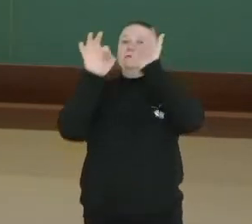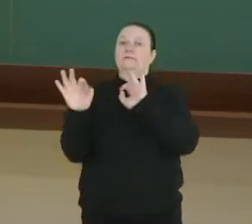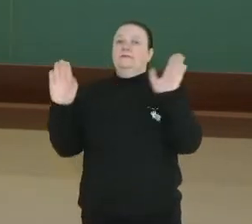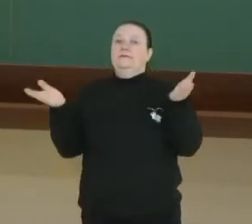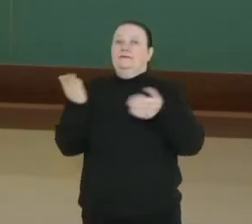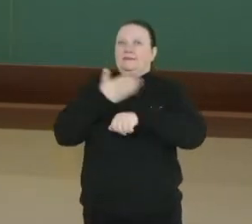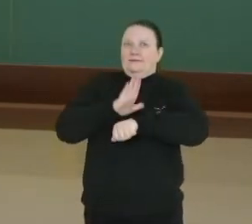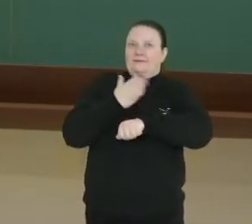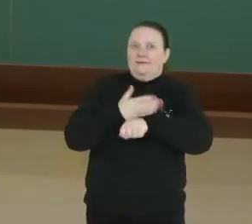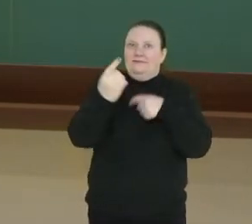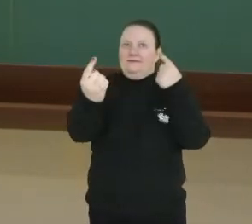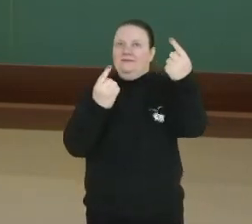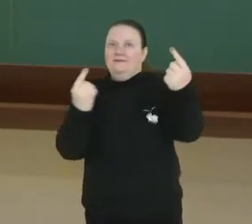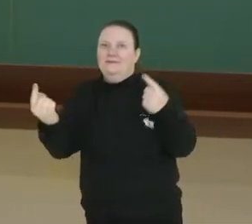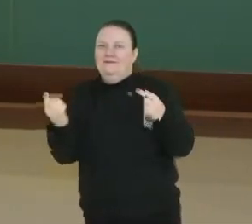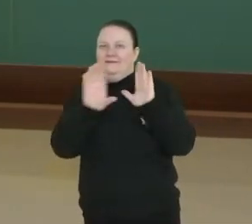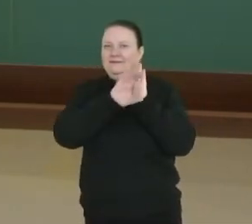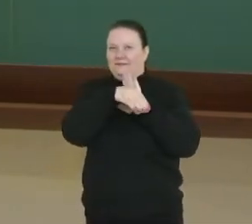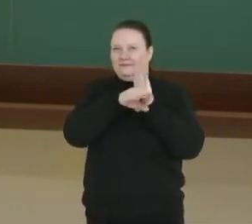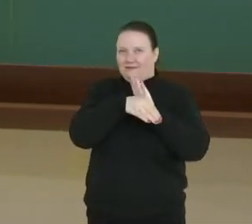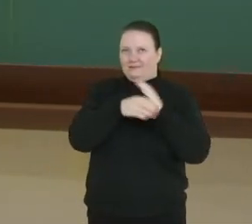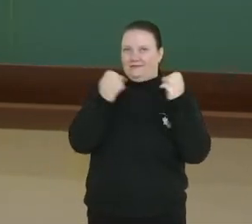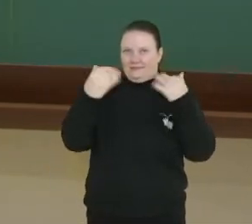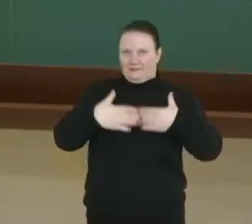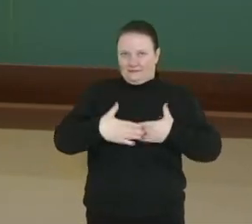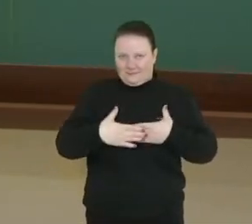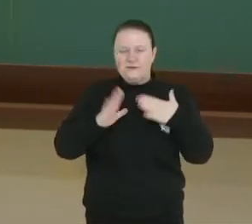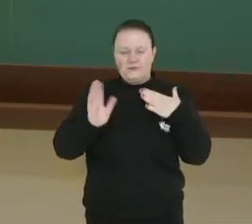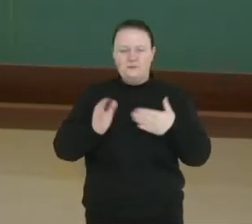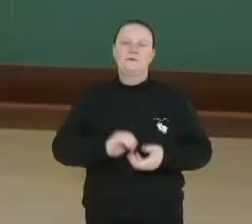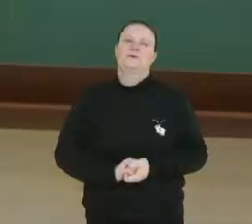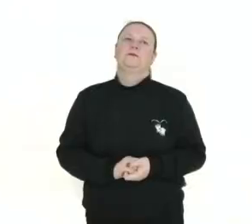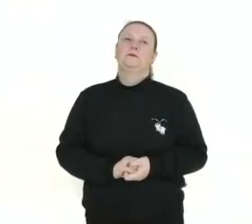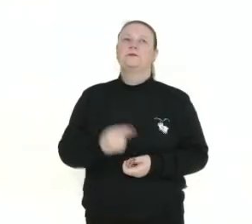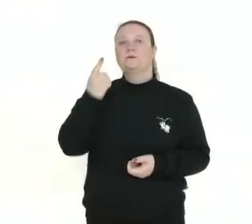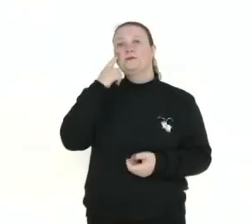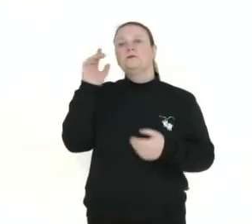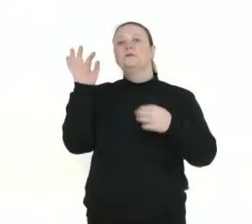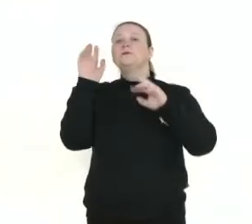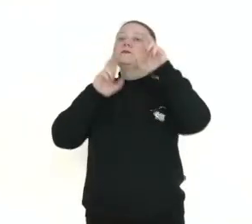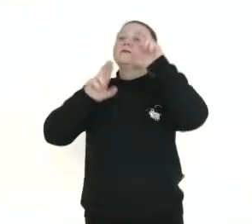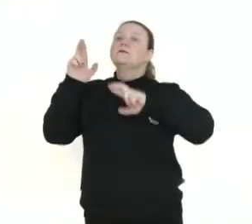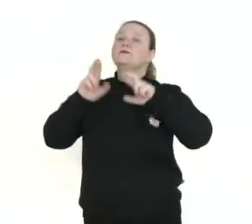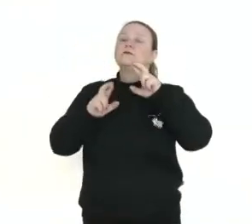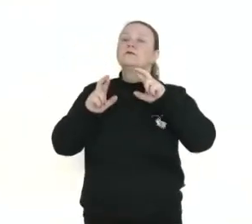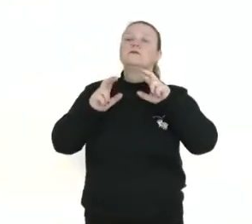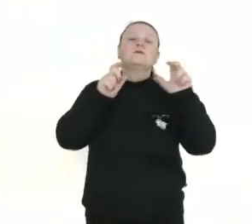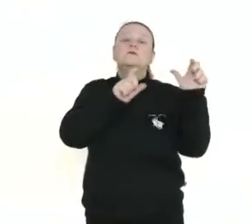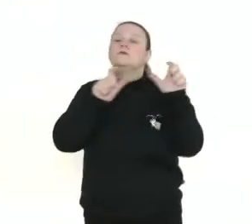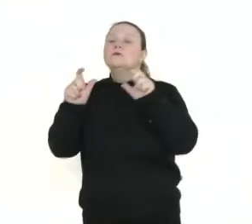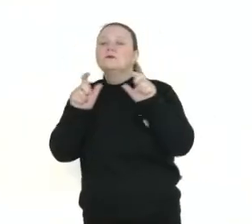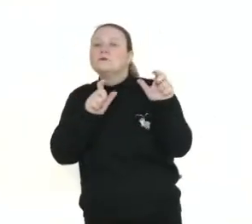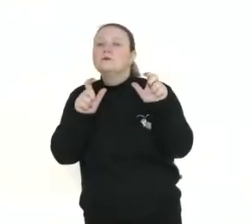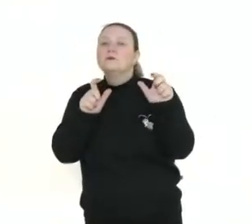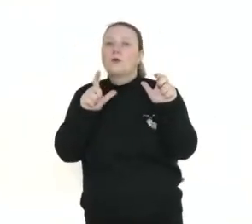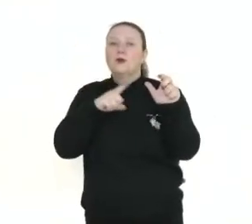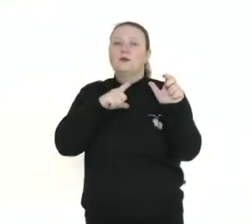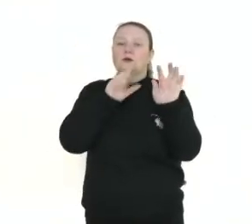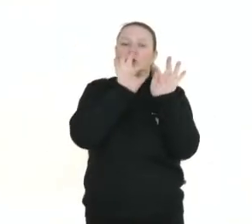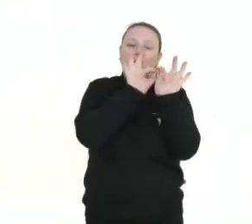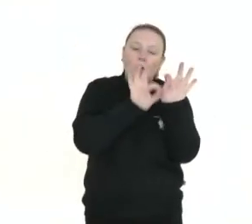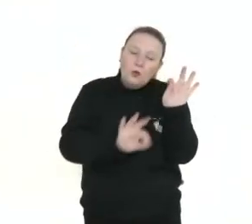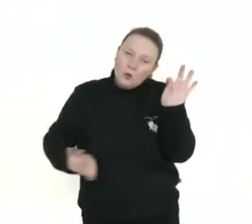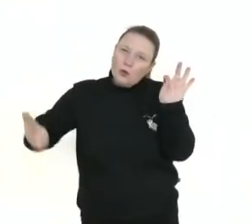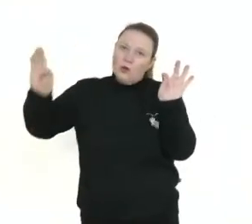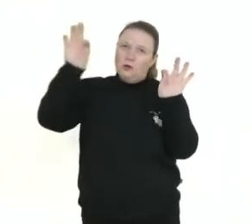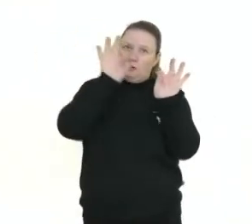esse conceito que eu acabei de falar. Verifique a posição relativa entre a circunferência que tem esta